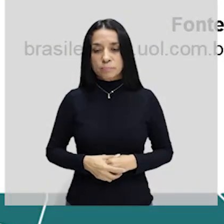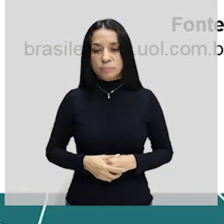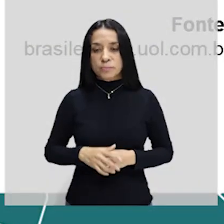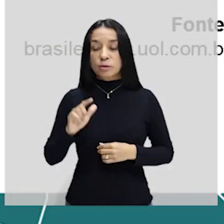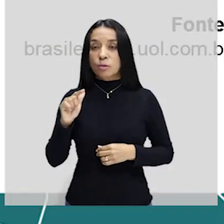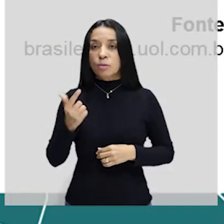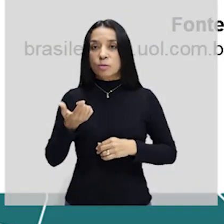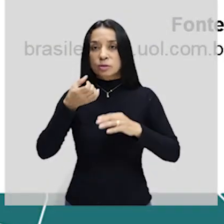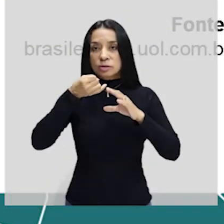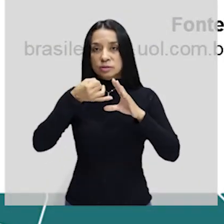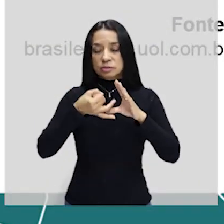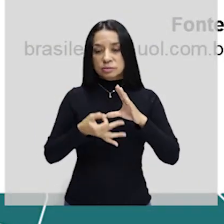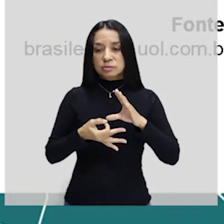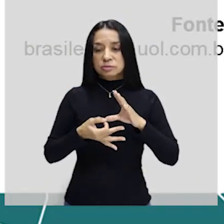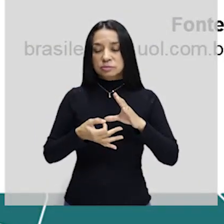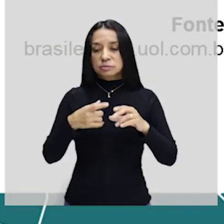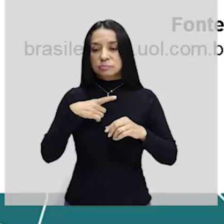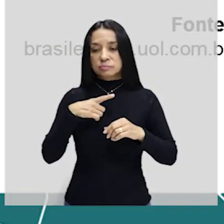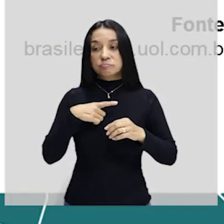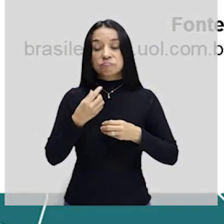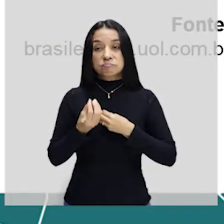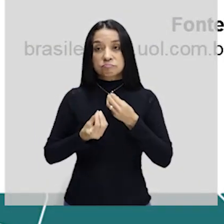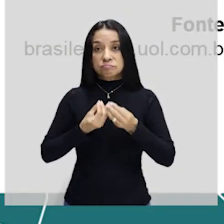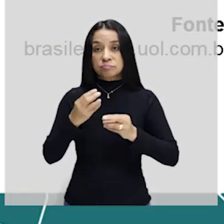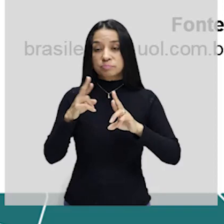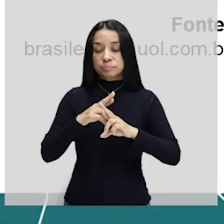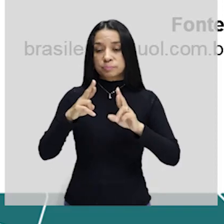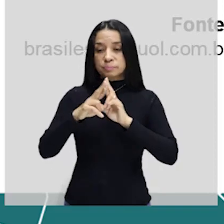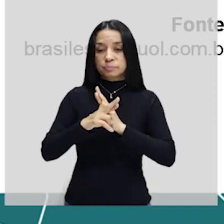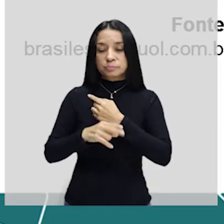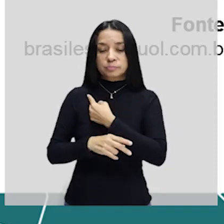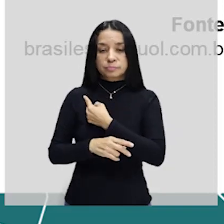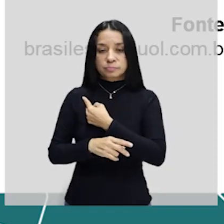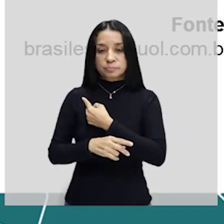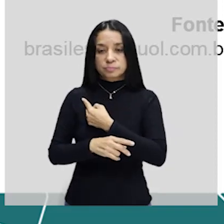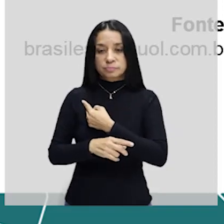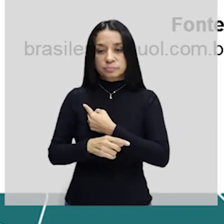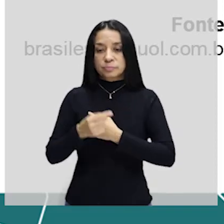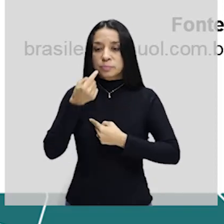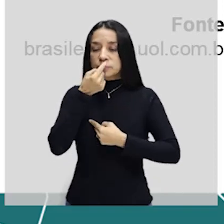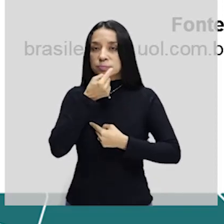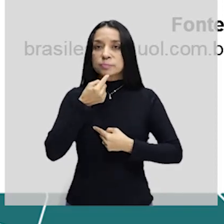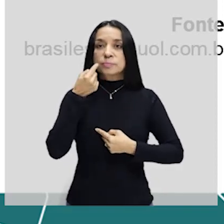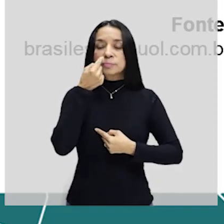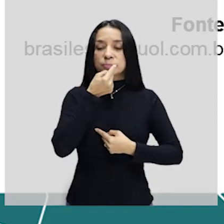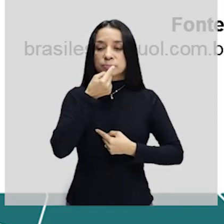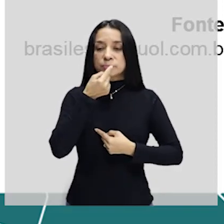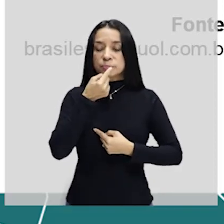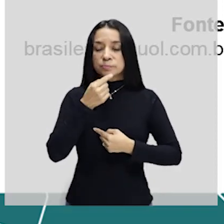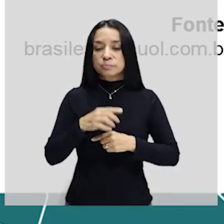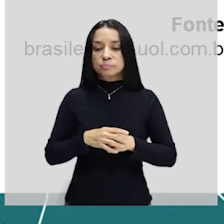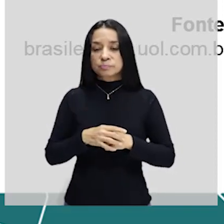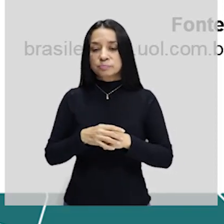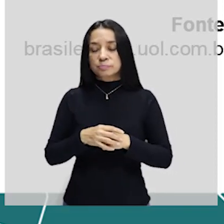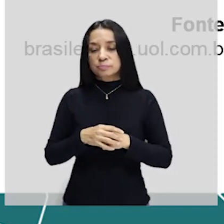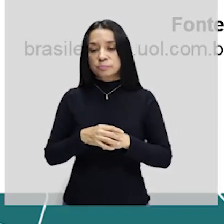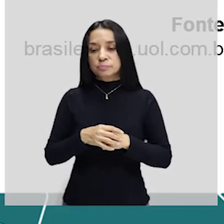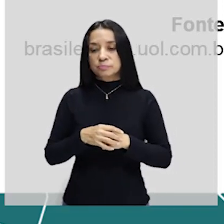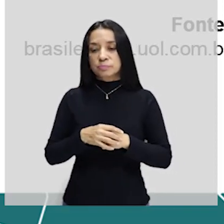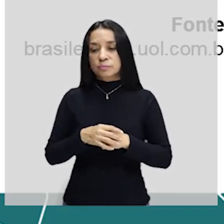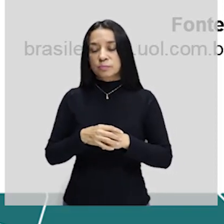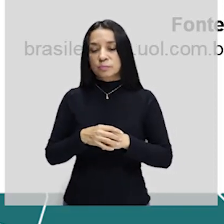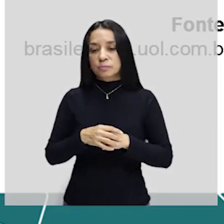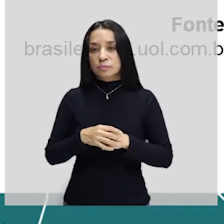outra característica ainda levando em consideração os seres humanos é a questão da sua dentição. A arcada dentária dos mamíferos